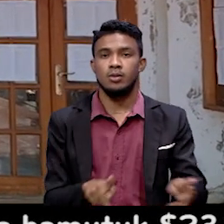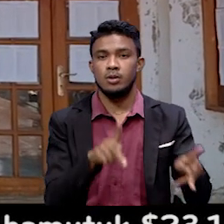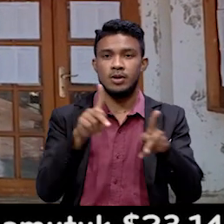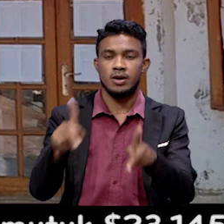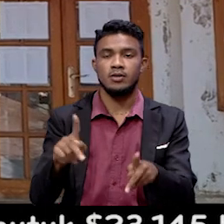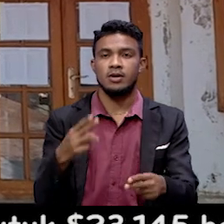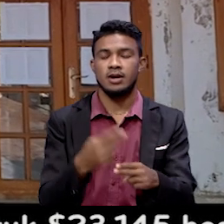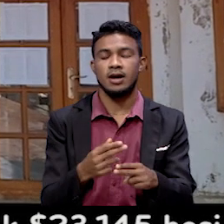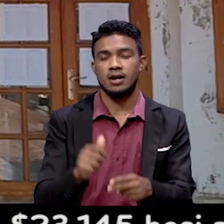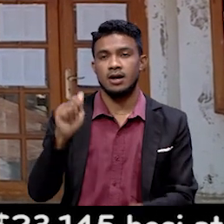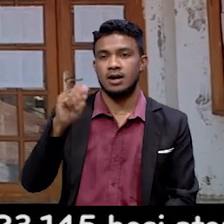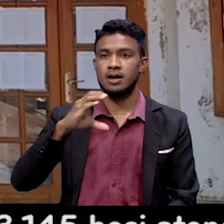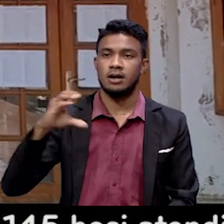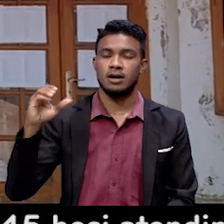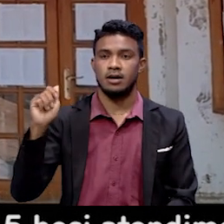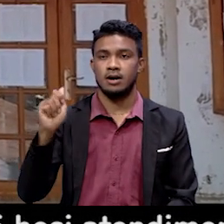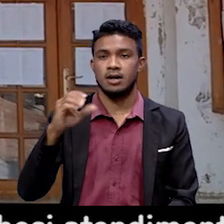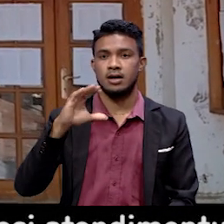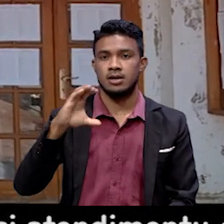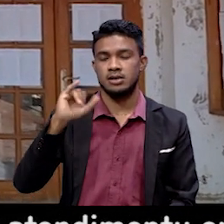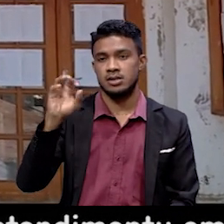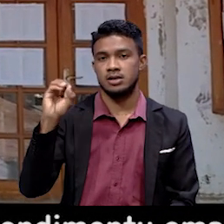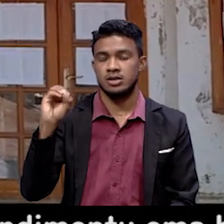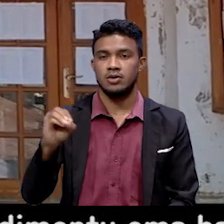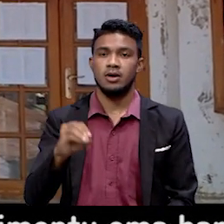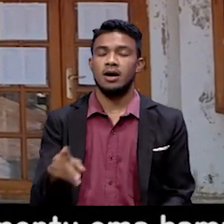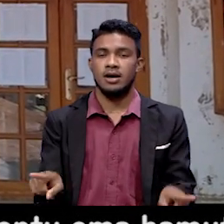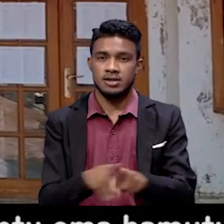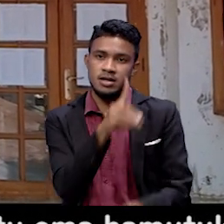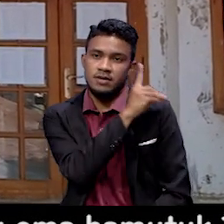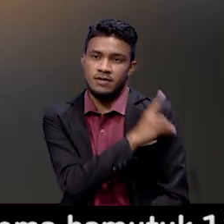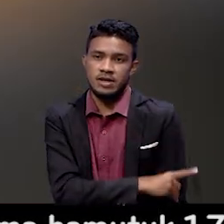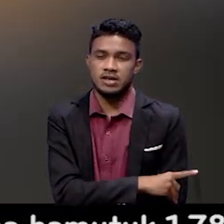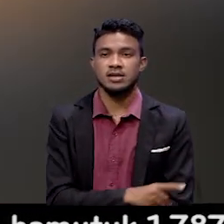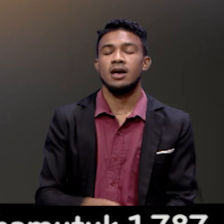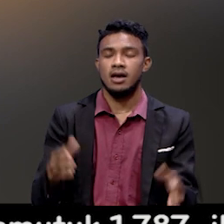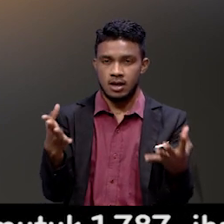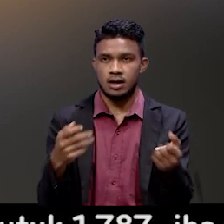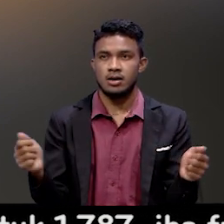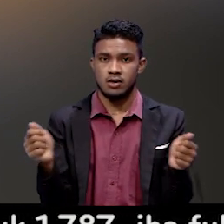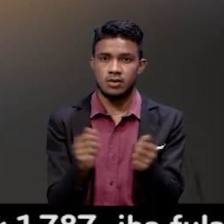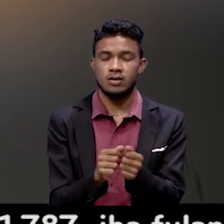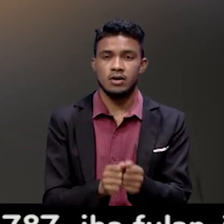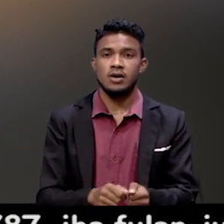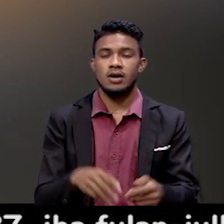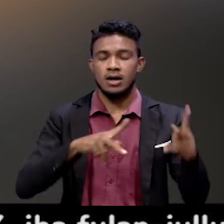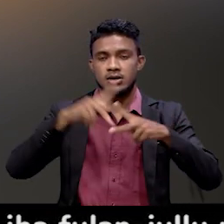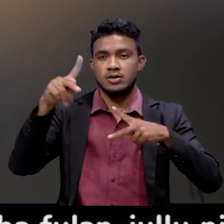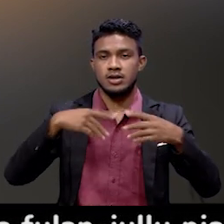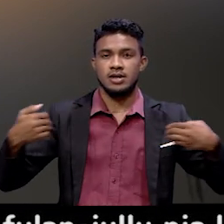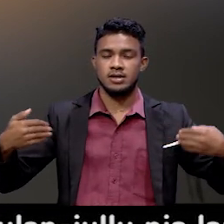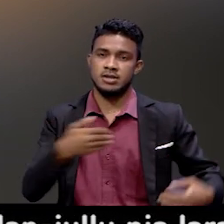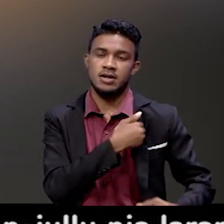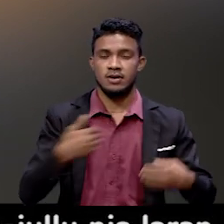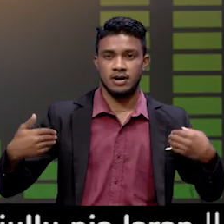via telefone va ZMN informa. Nuda defesa concorda ho decisão ne, tamba kaso ne sedau iha decisão, nune considera